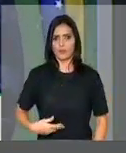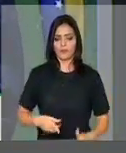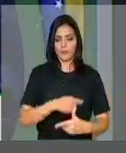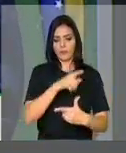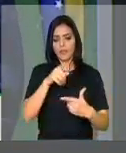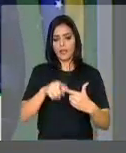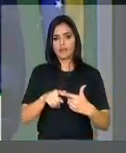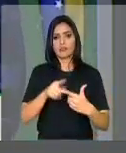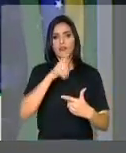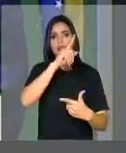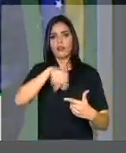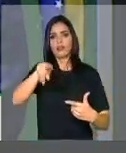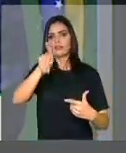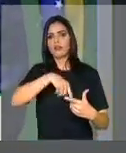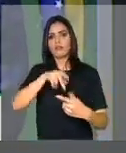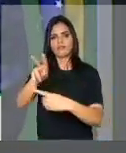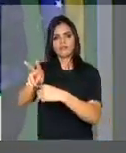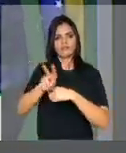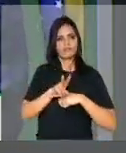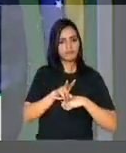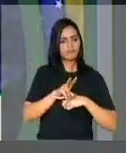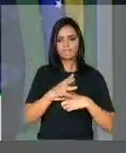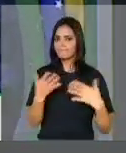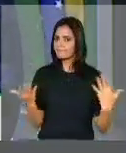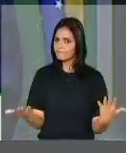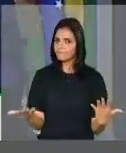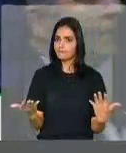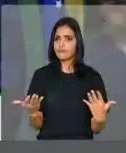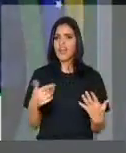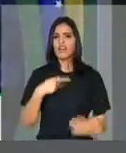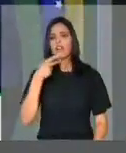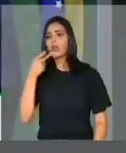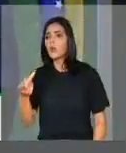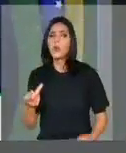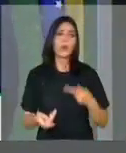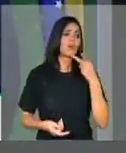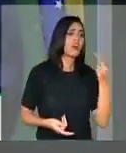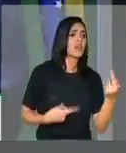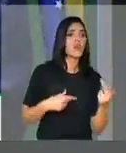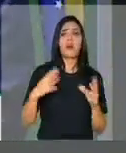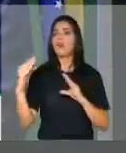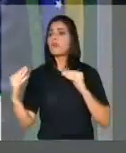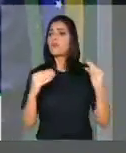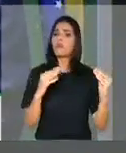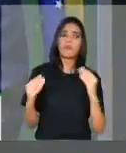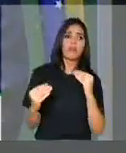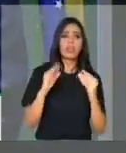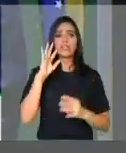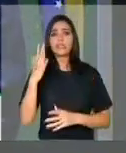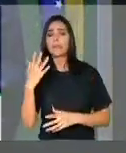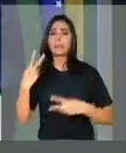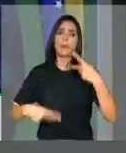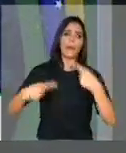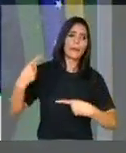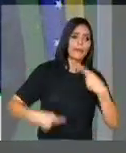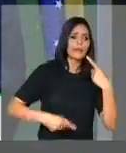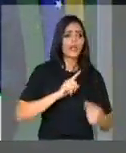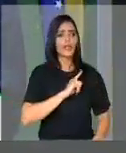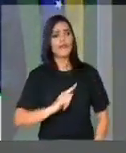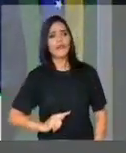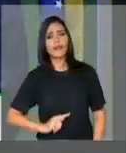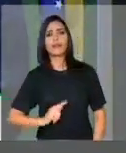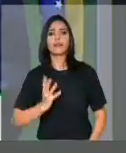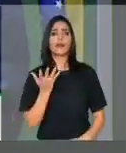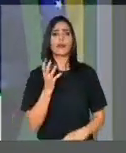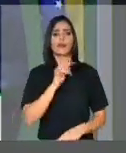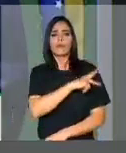e a segunda parte foi sustada. Aí vem aí o disse-me-disse, a decisão é política, o governador